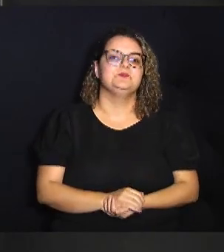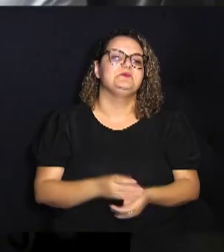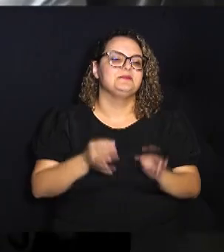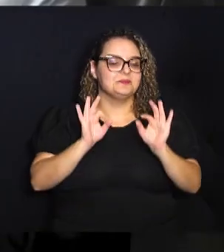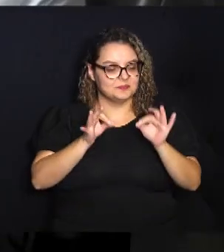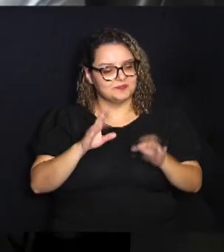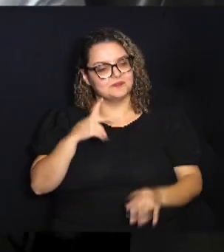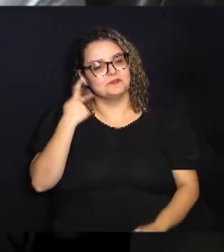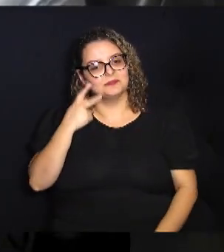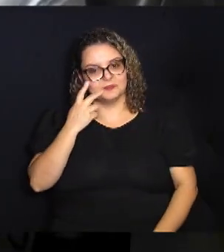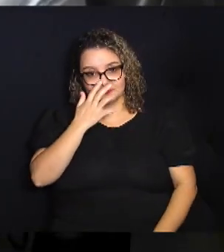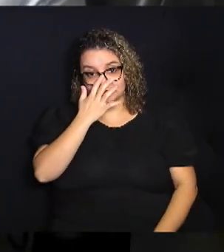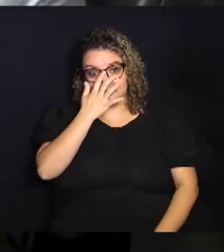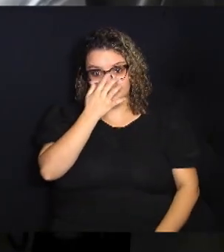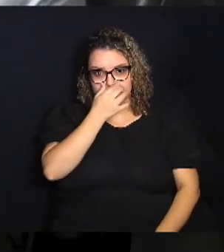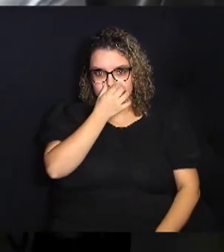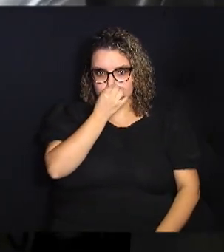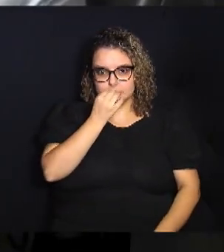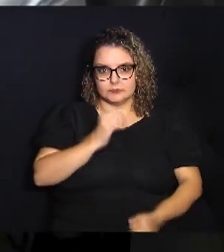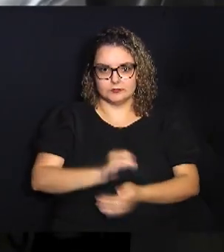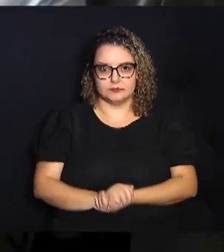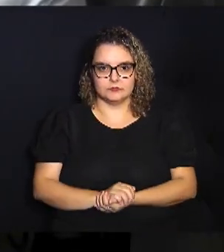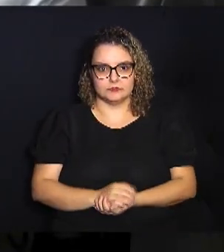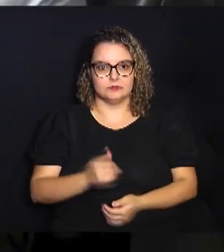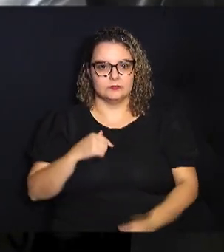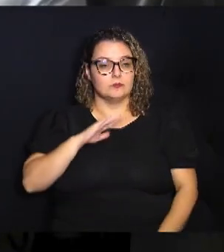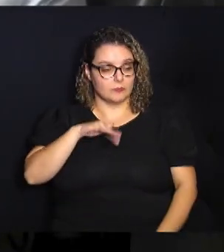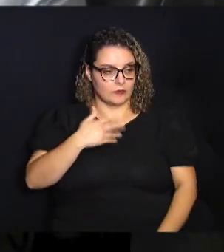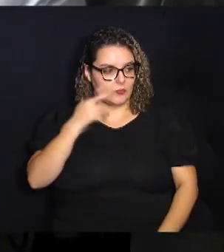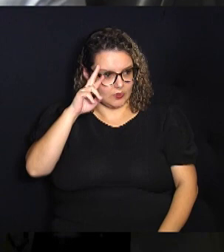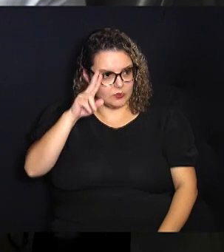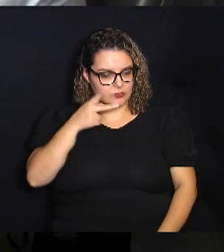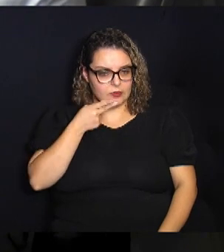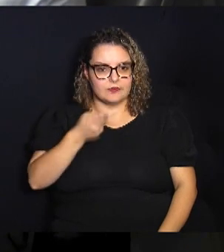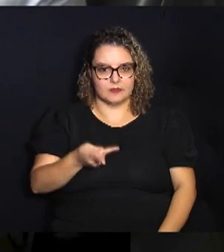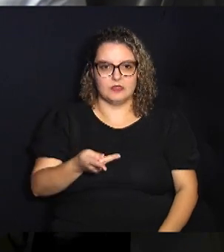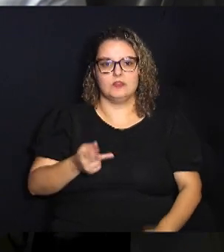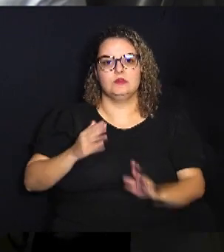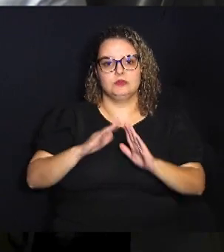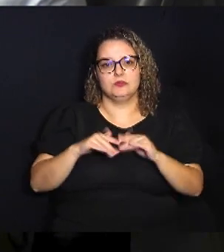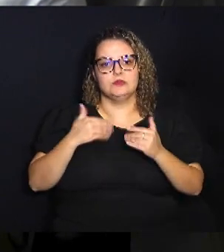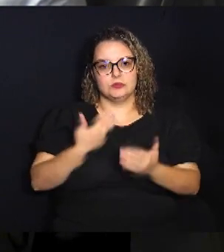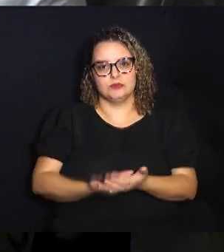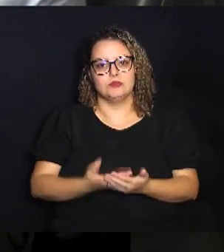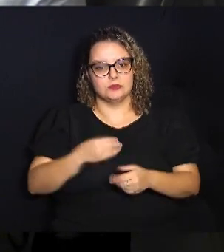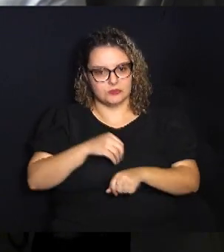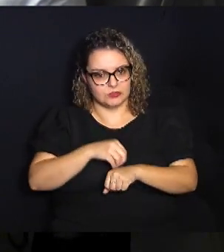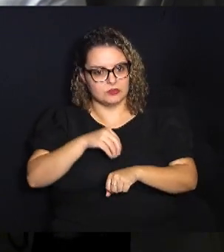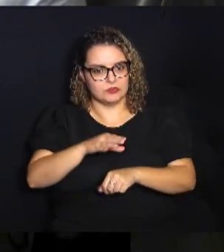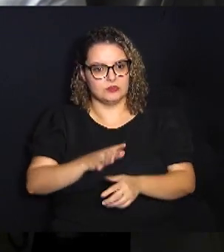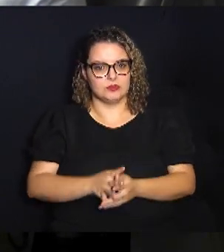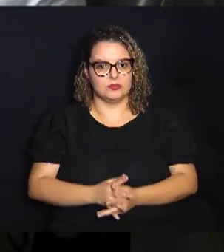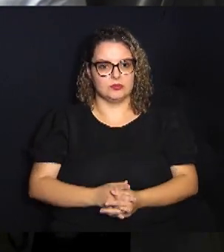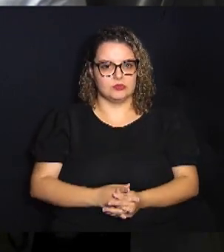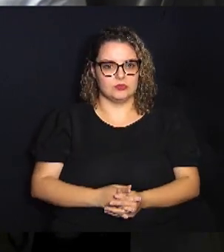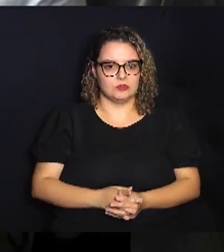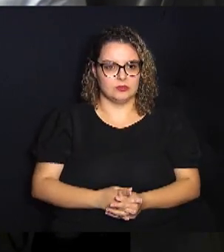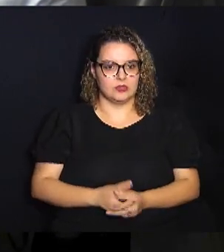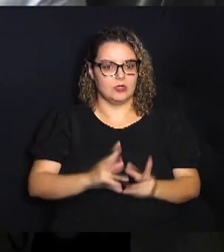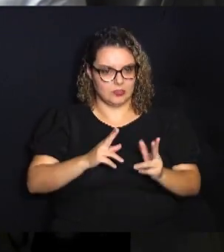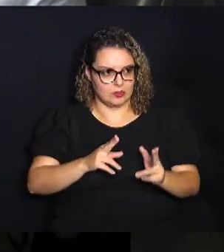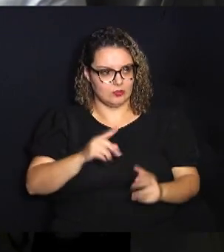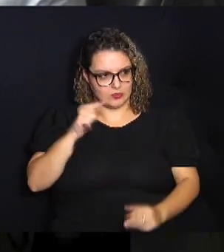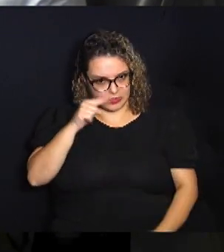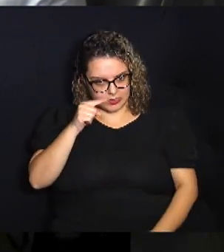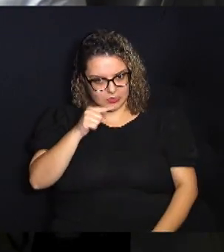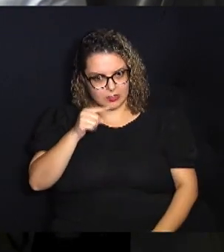então, vereador. A gente, inclusive, quando o senhor fala dessa questão dos requerimentos e indicações, é da mesma forma, é lá na